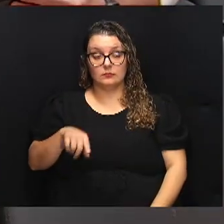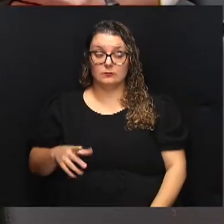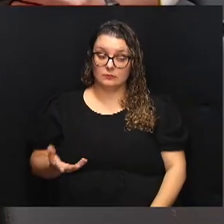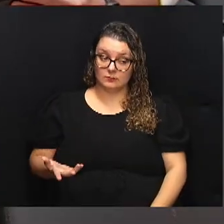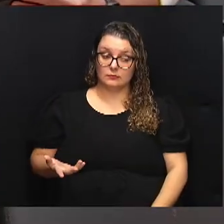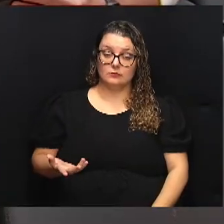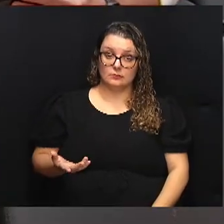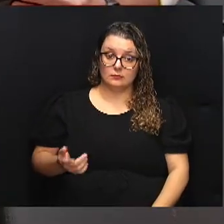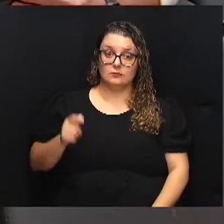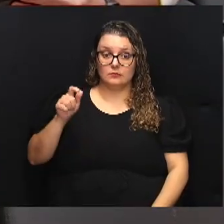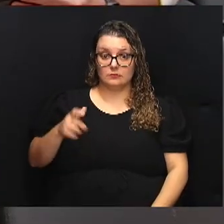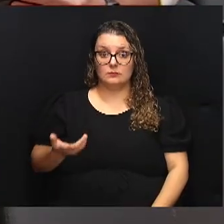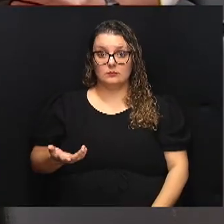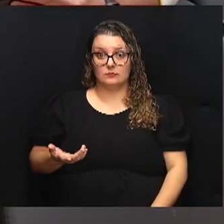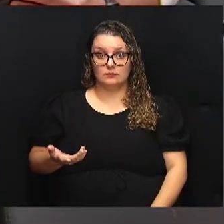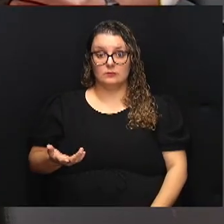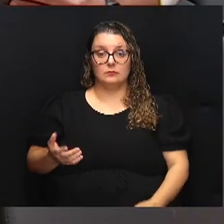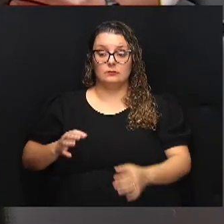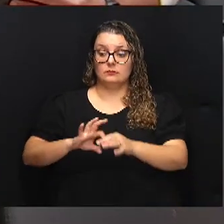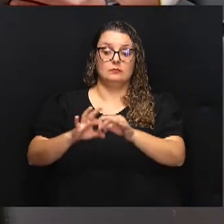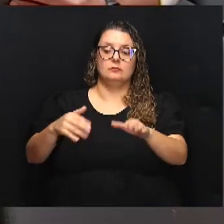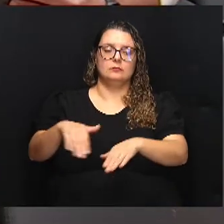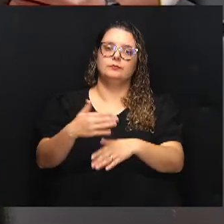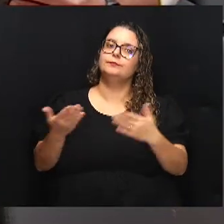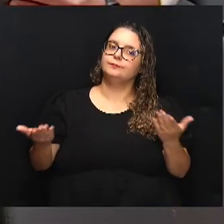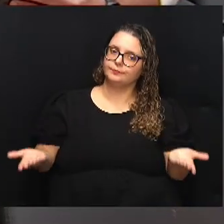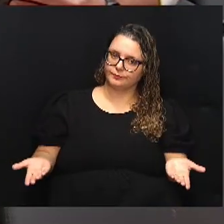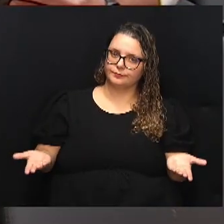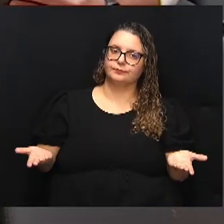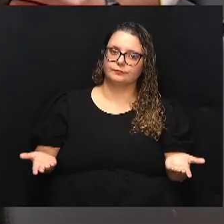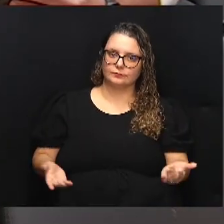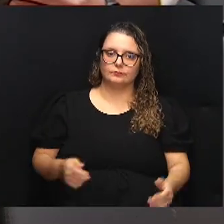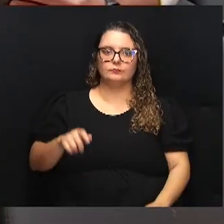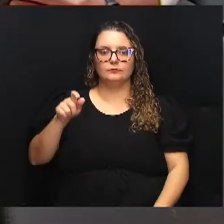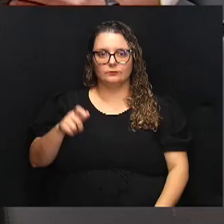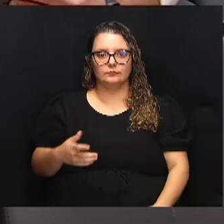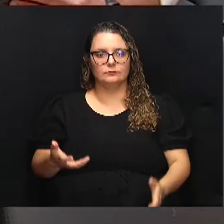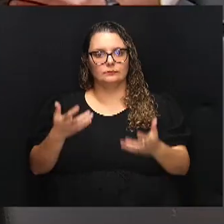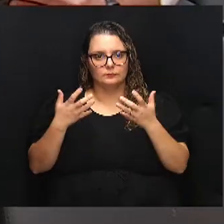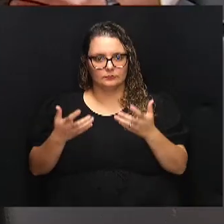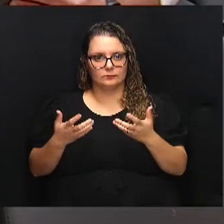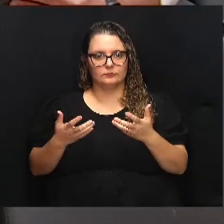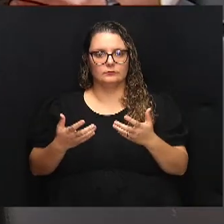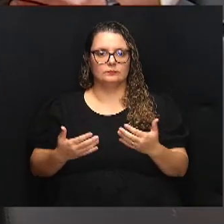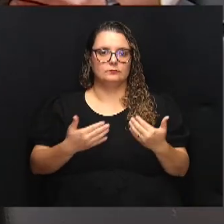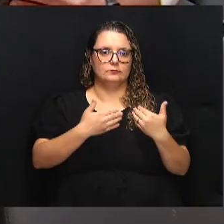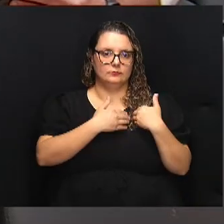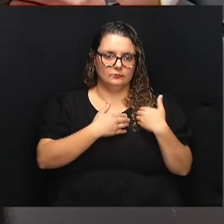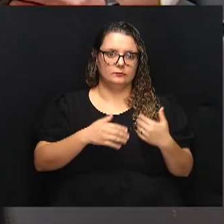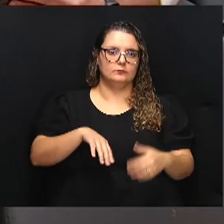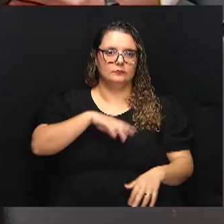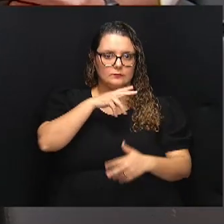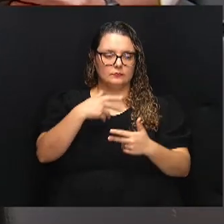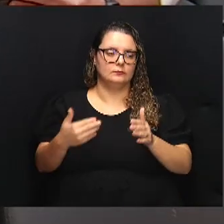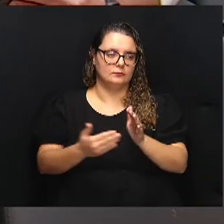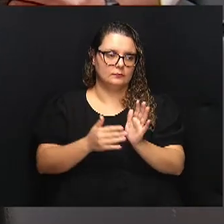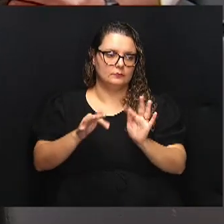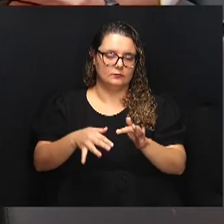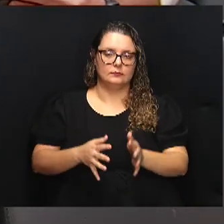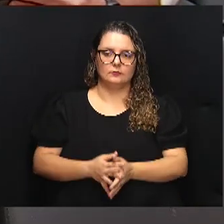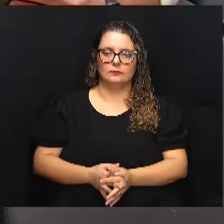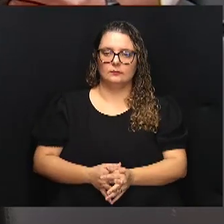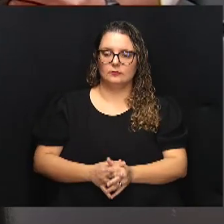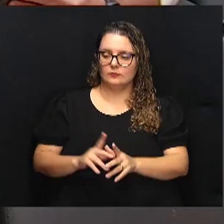que, e depois a pessoa quer soltar na rua, então a gente quer que a pessoa seja responsável pelo animal até o final. Um